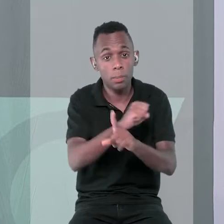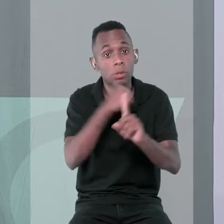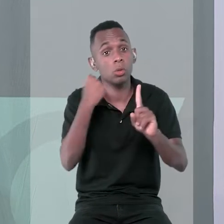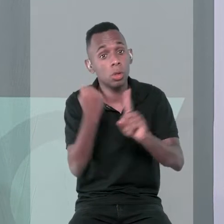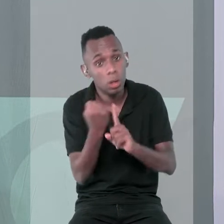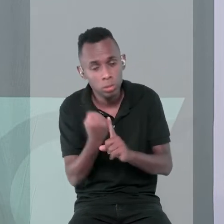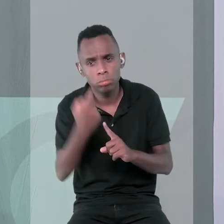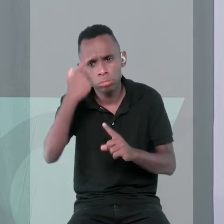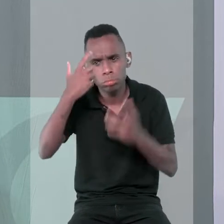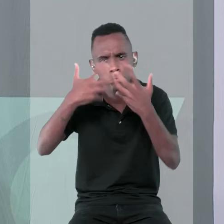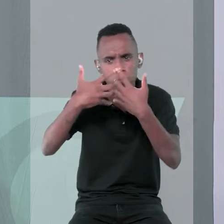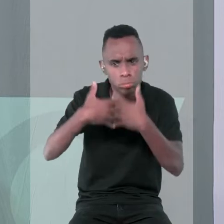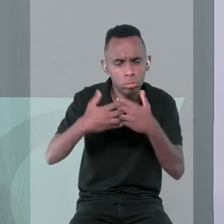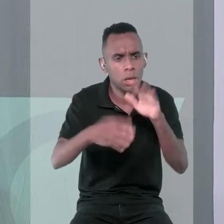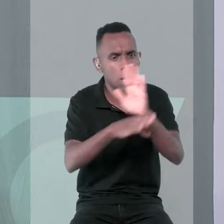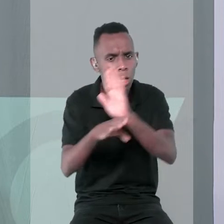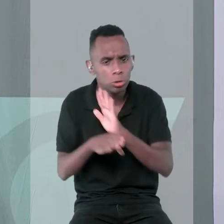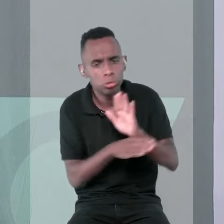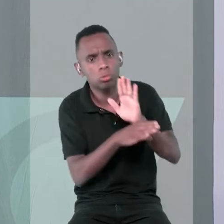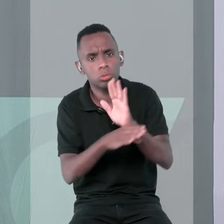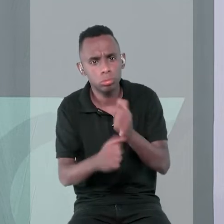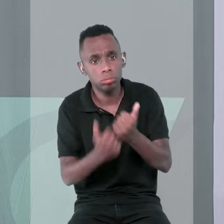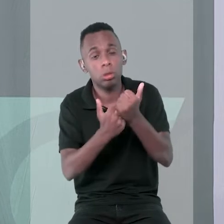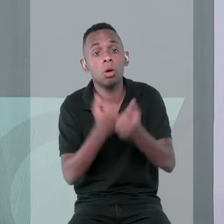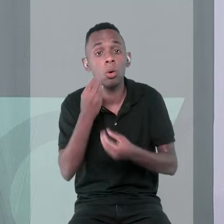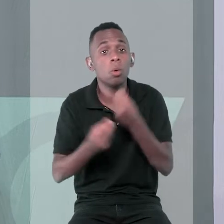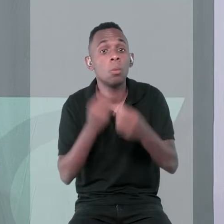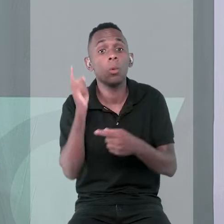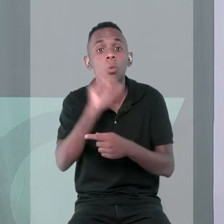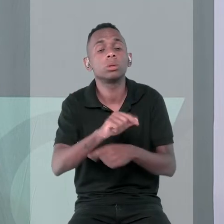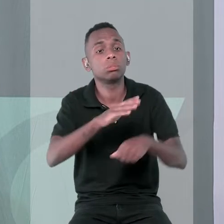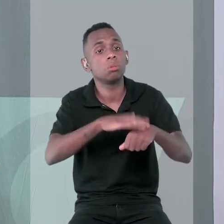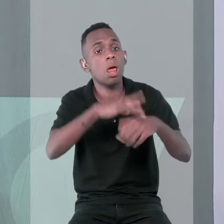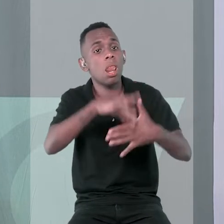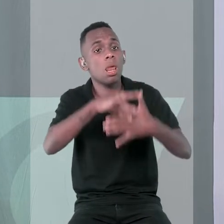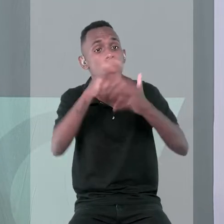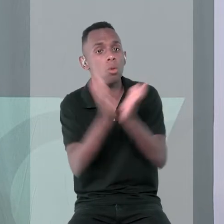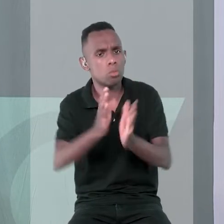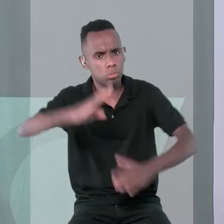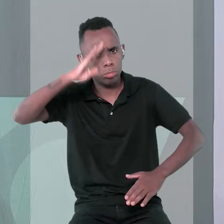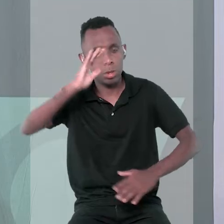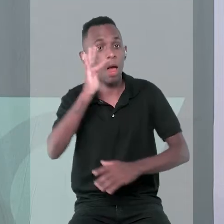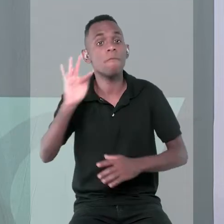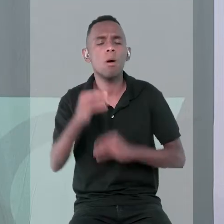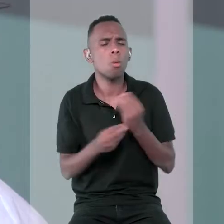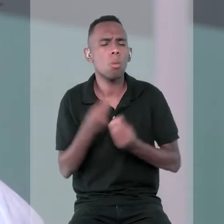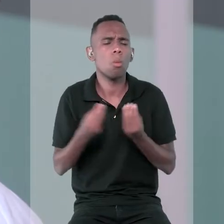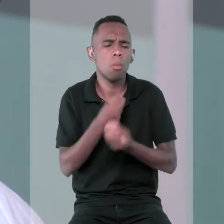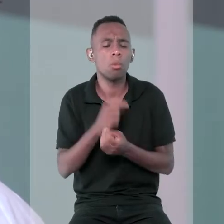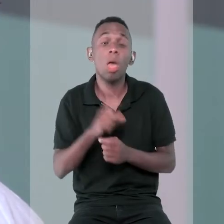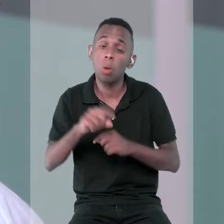sociologia, pensando a rede de pressões, ajudas e tal. Como que ela conseguiu se tornar a líder do exército francês? Essa era a questão.